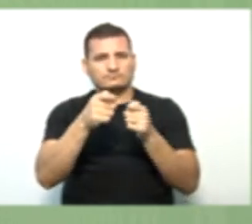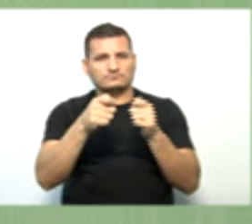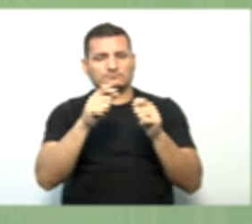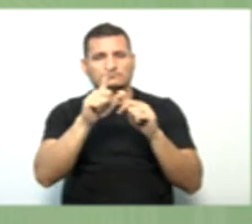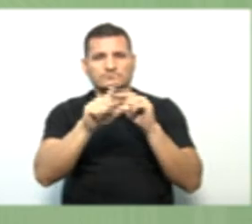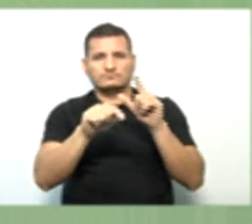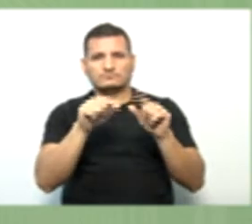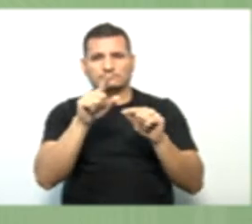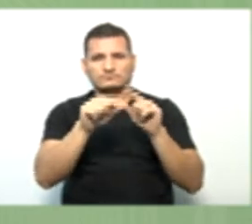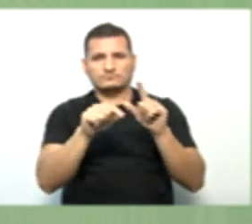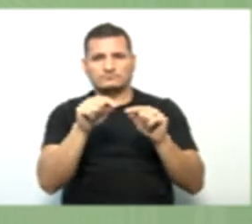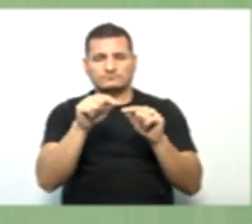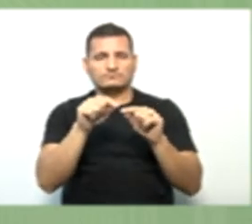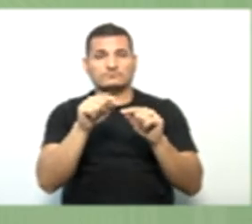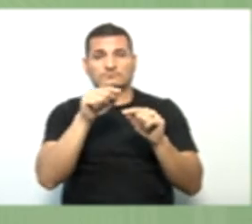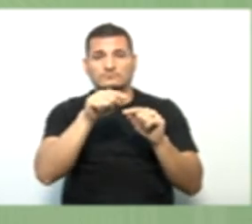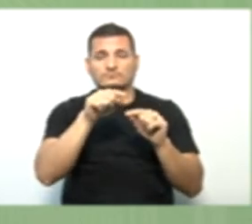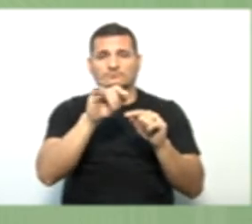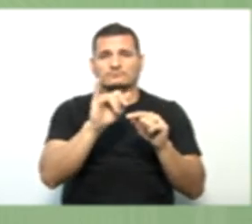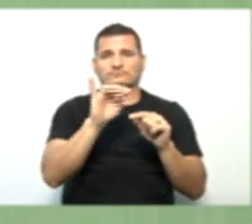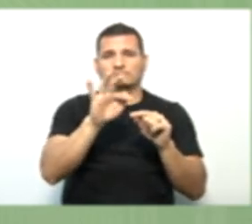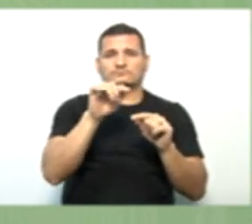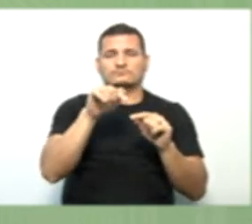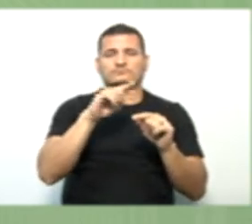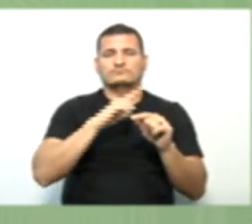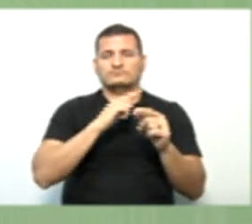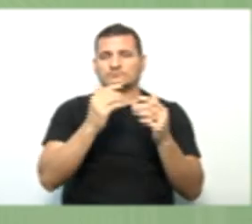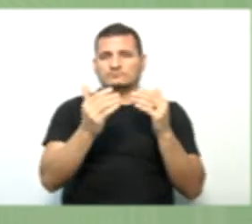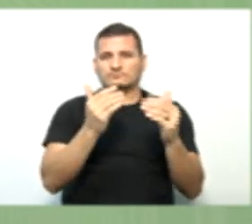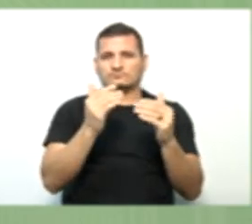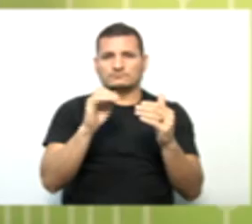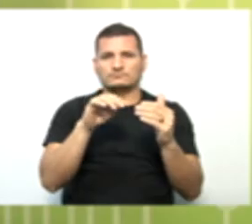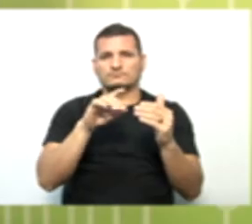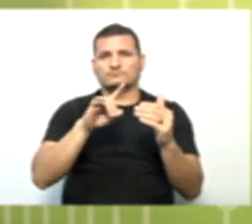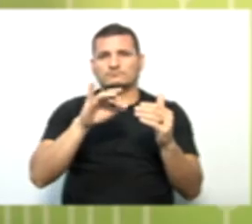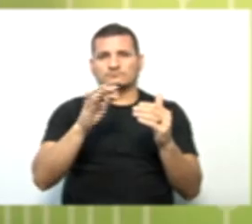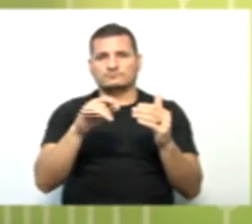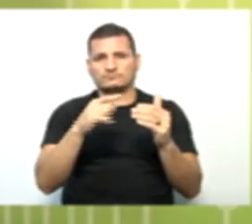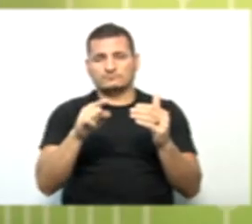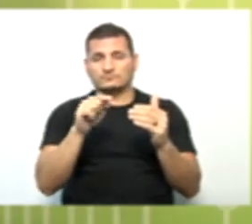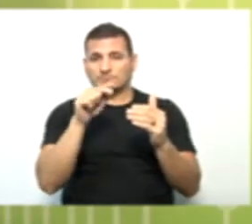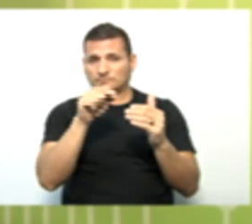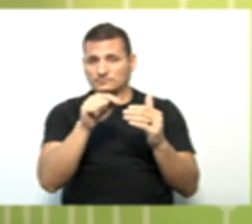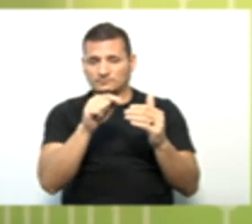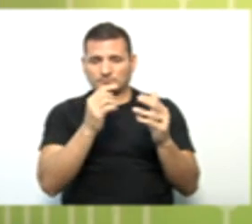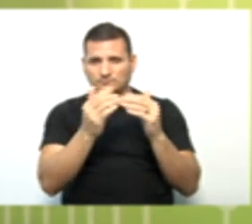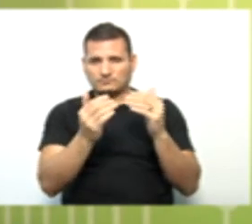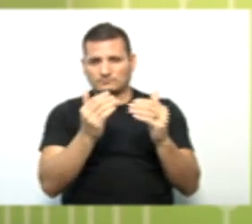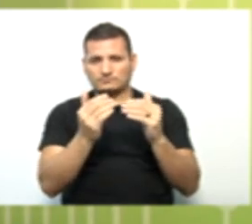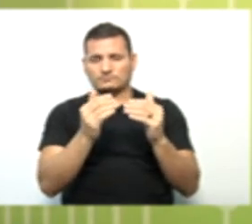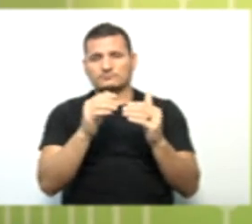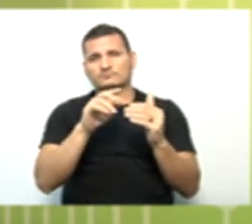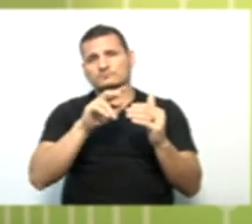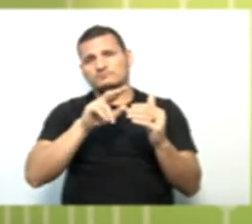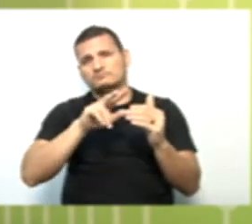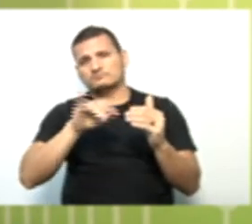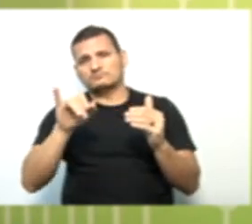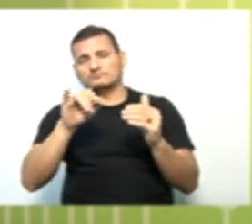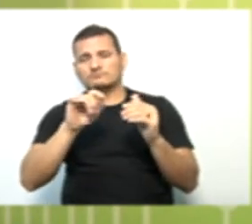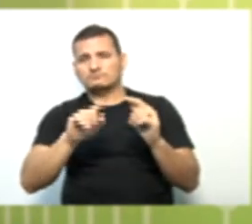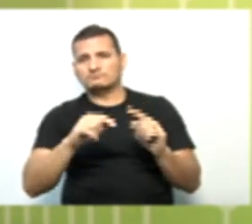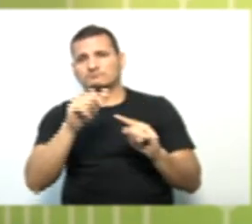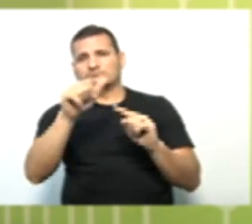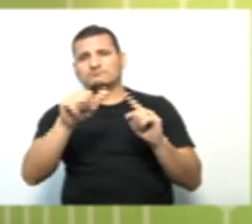seleção, e esse if tem uma condição, né? Então, baseado nessa condição, um comando vai ou não ser